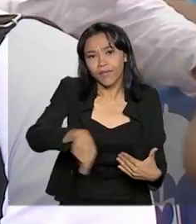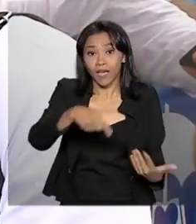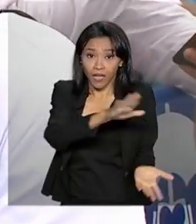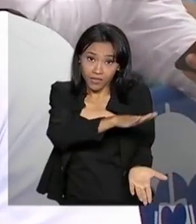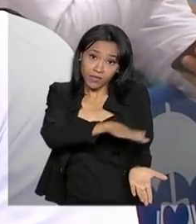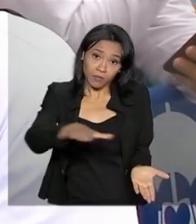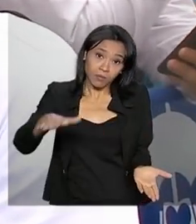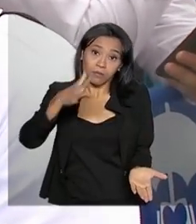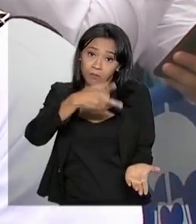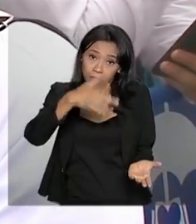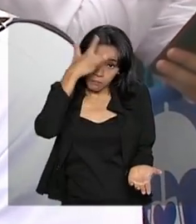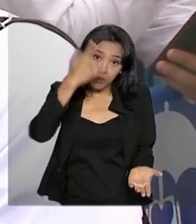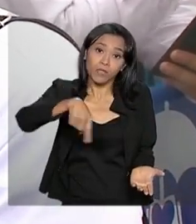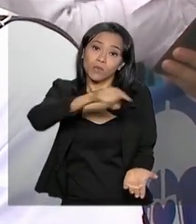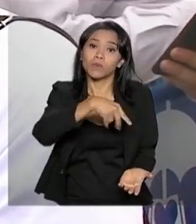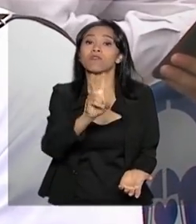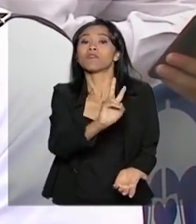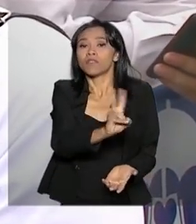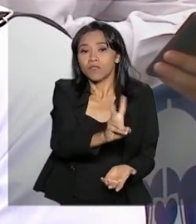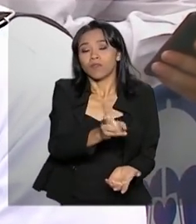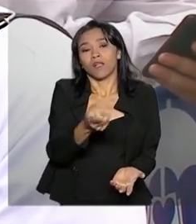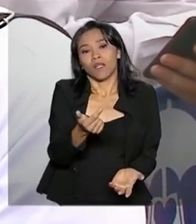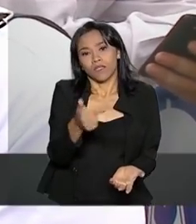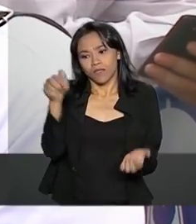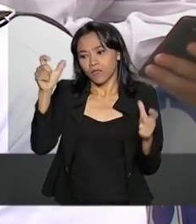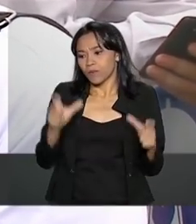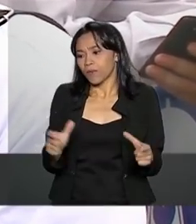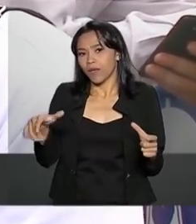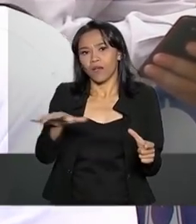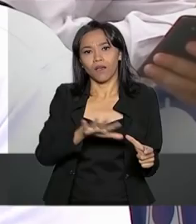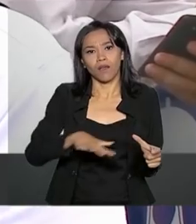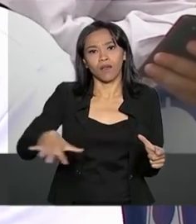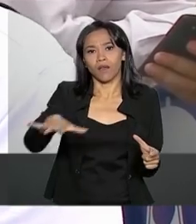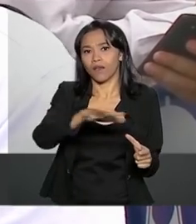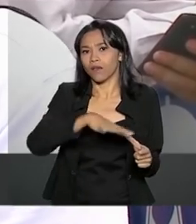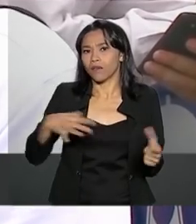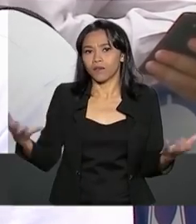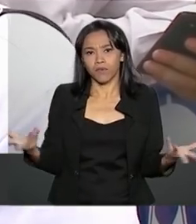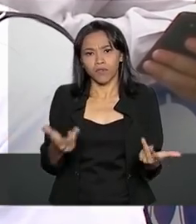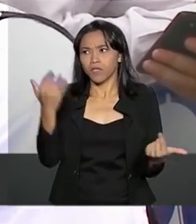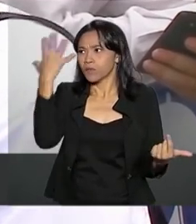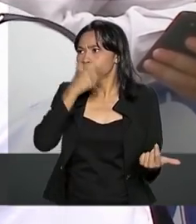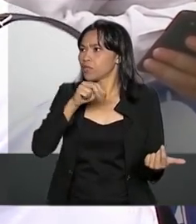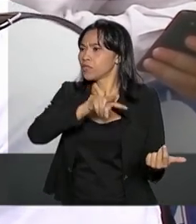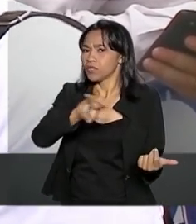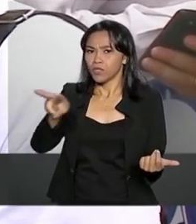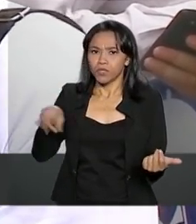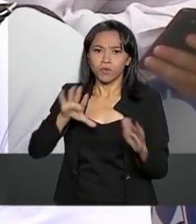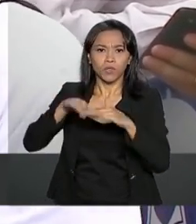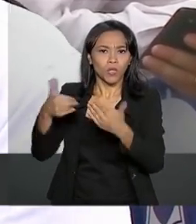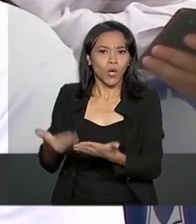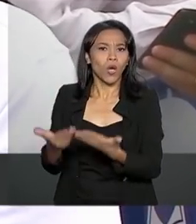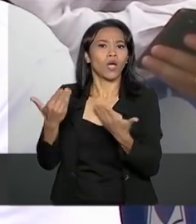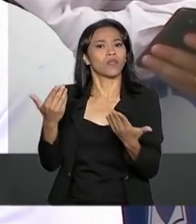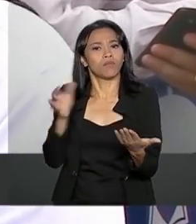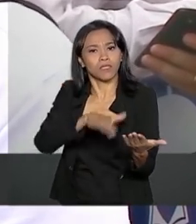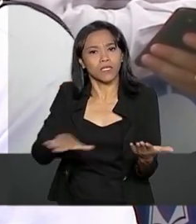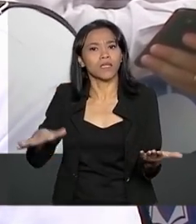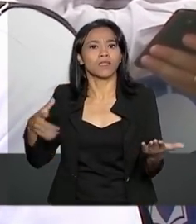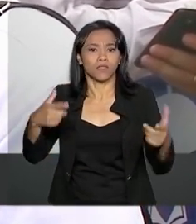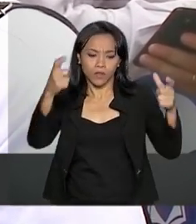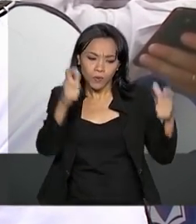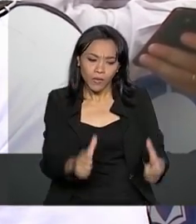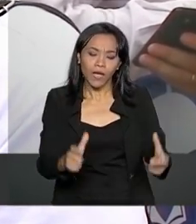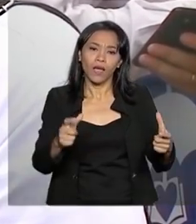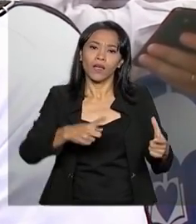refugiados nestes lugares maravilhosos, porque são lugares dignos, lugares bonitos, com escola para as crianças, com lugar onde